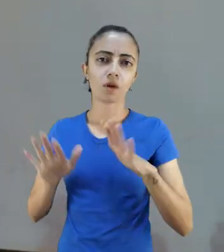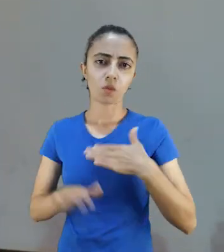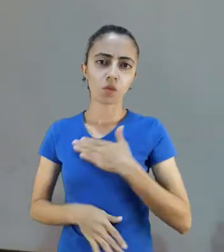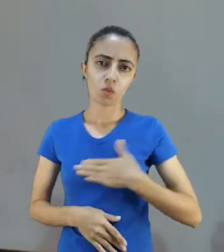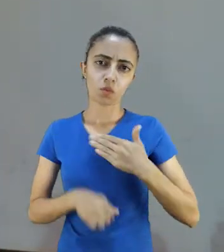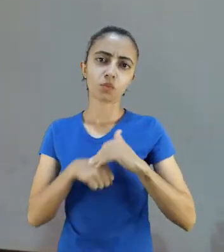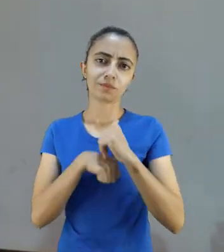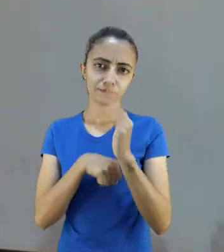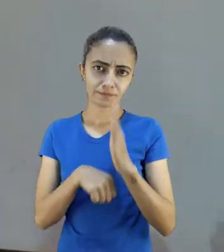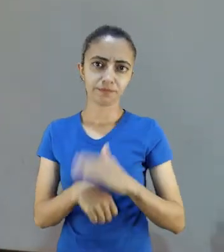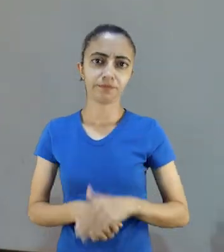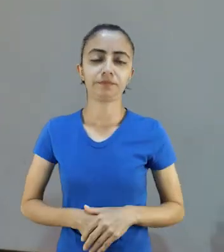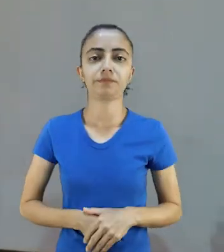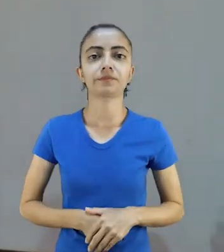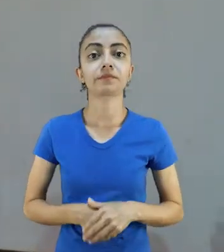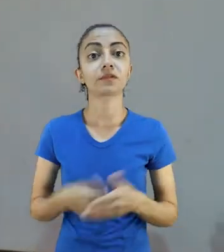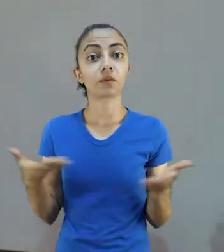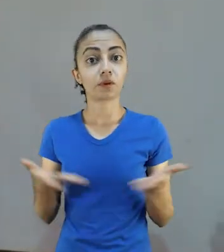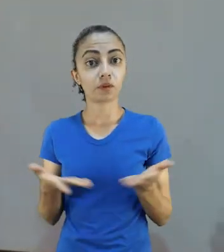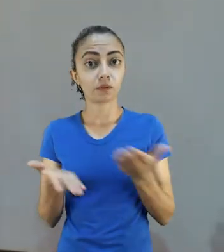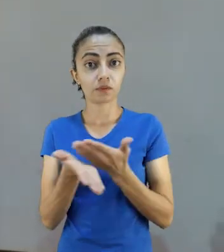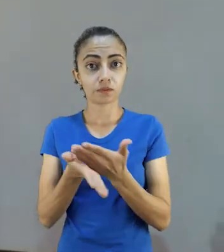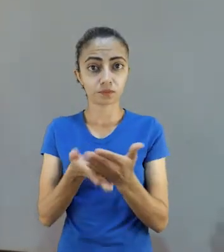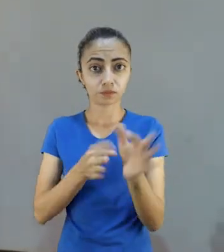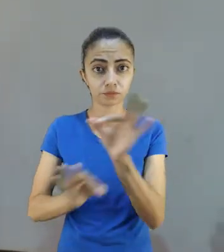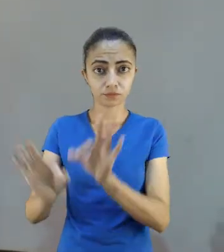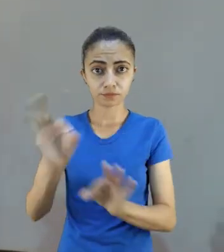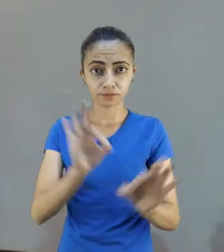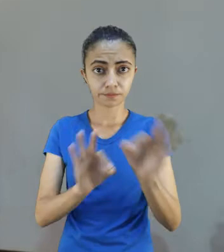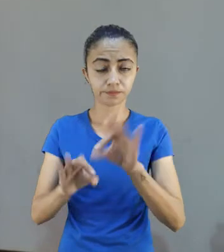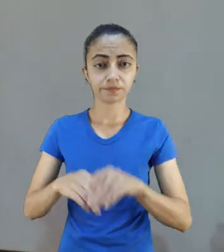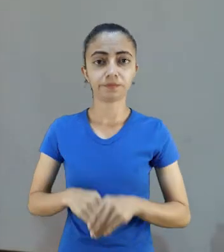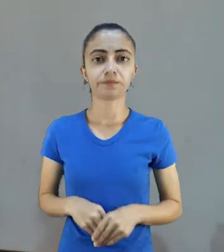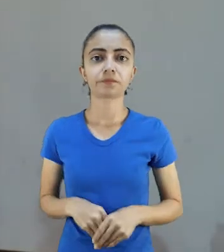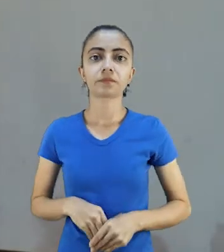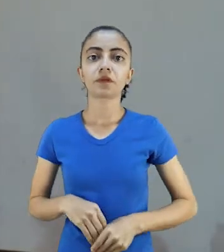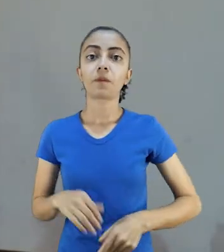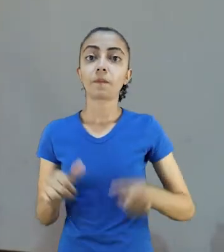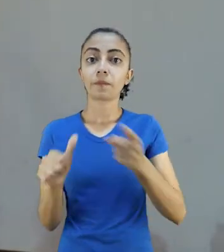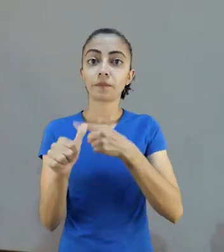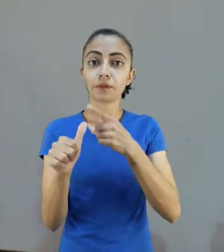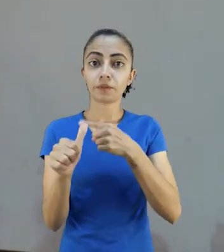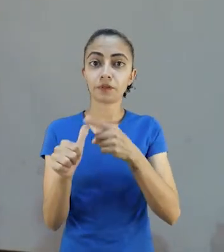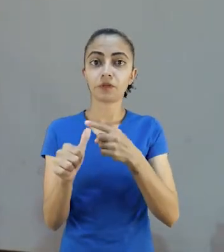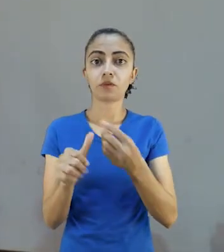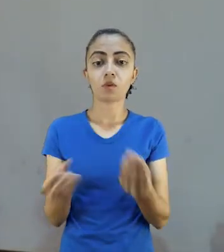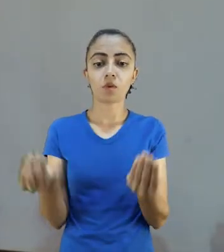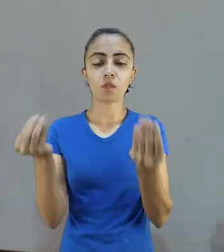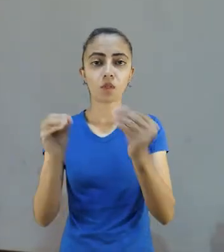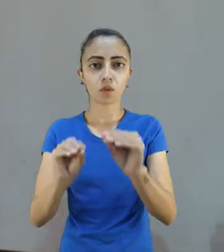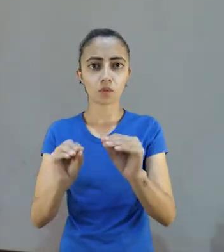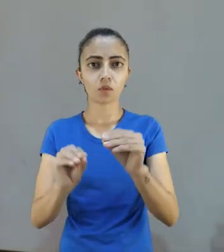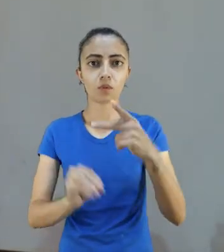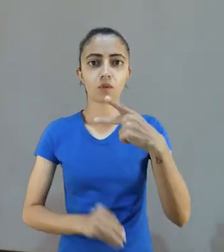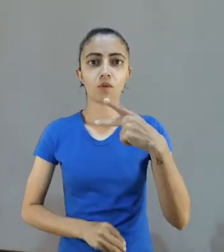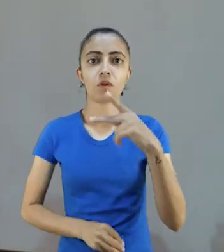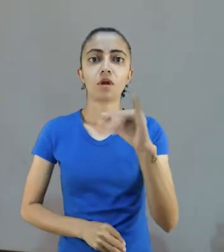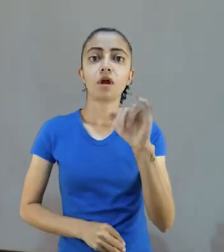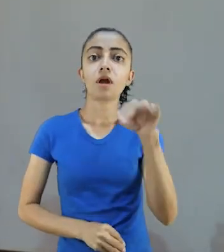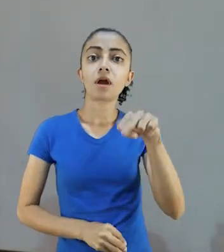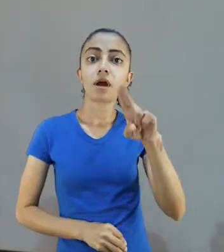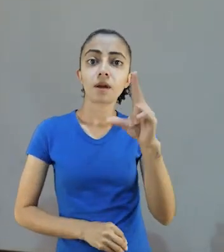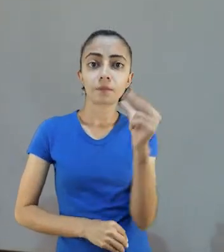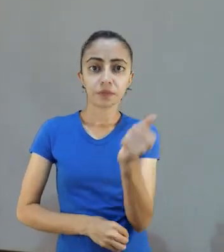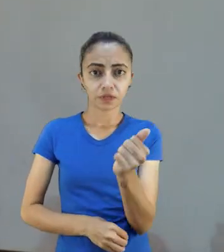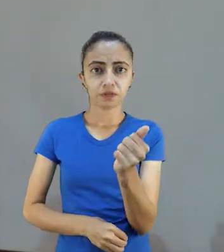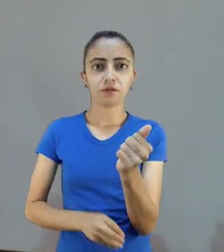Agora eu vou começar a montar. Eu vou colocar a primeira pinha. Eu vou encher de pinha, depois que eu venho